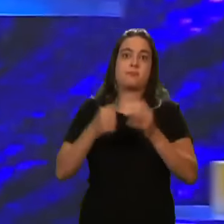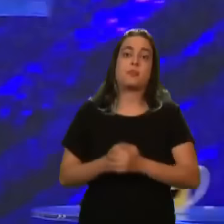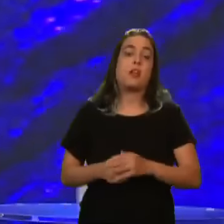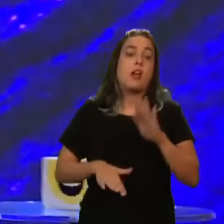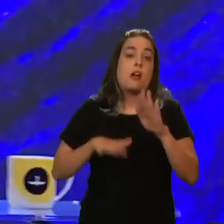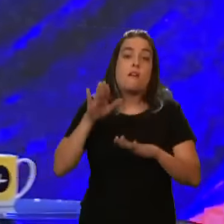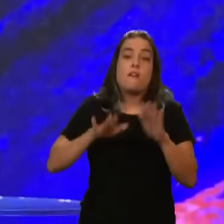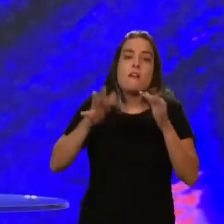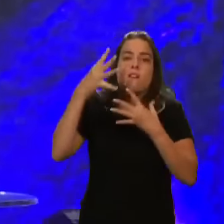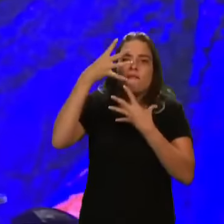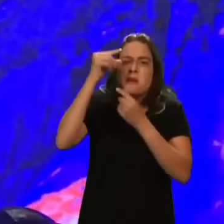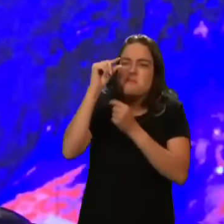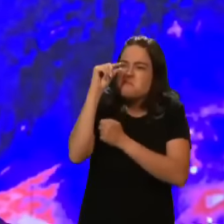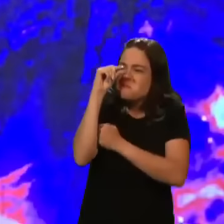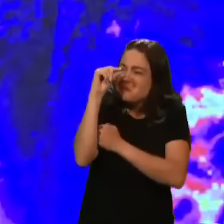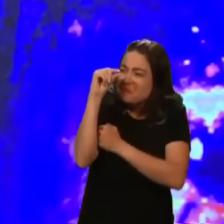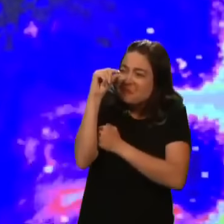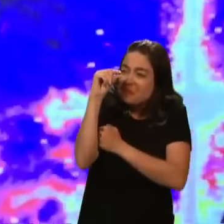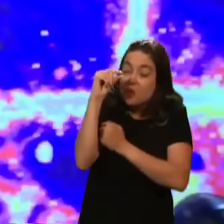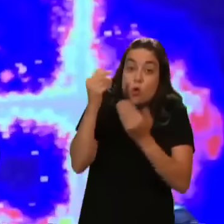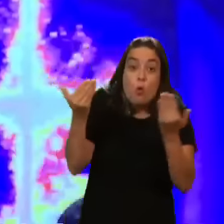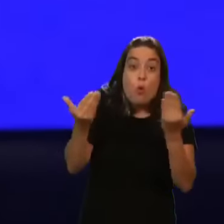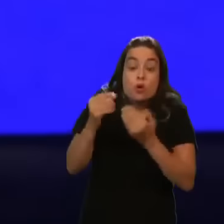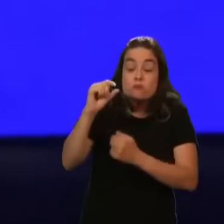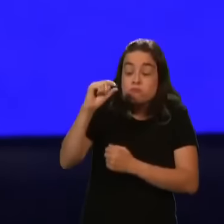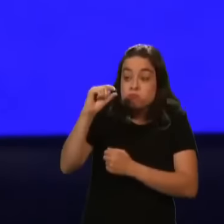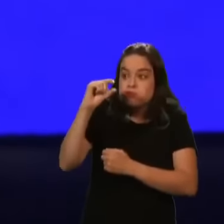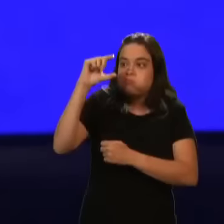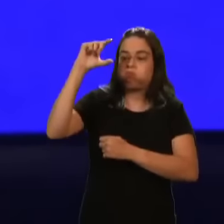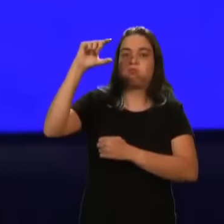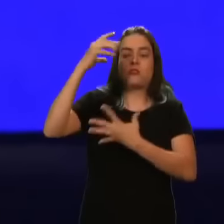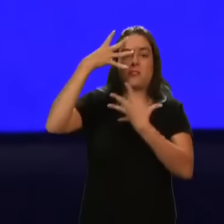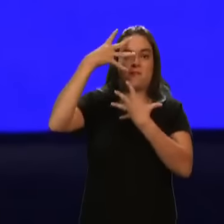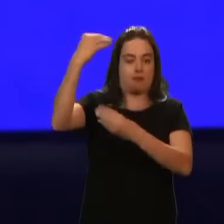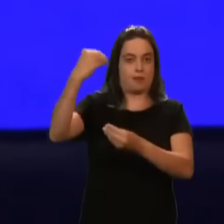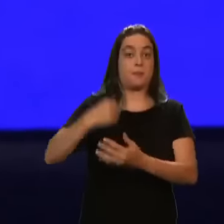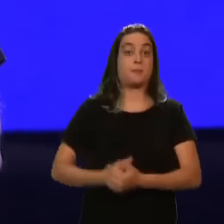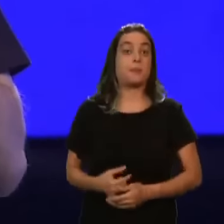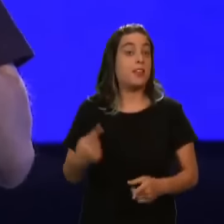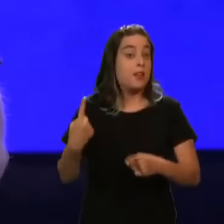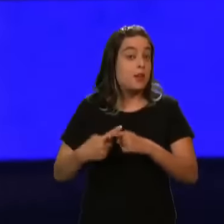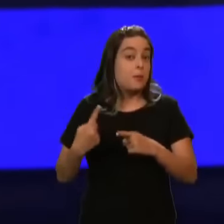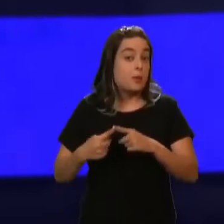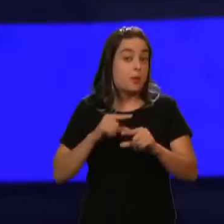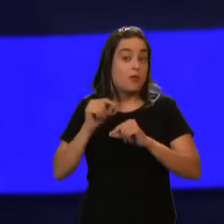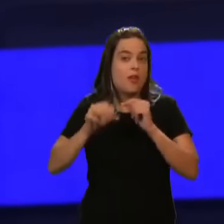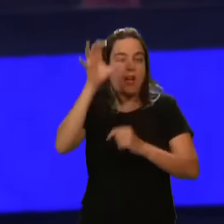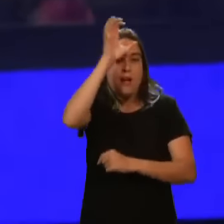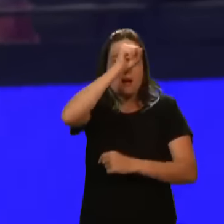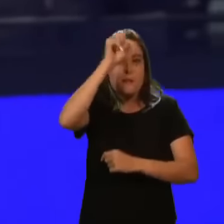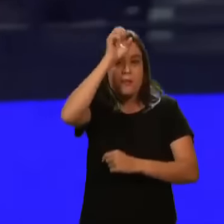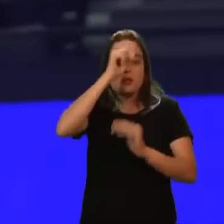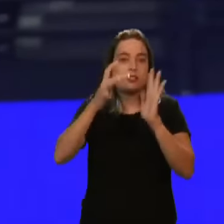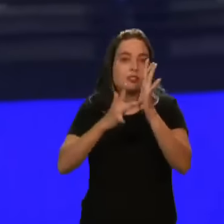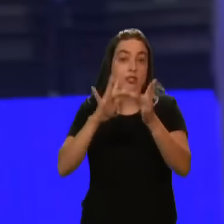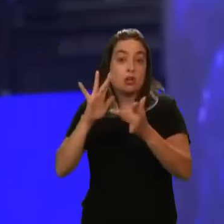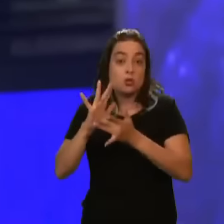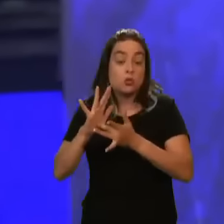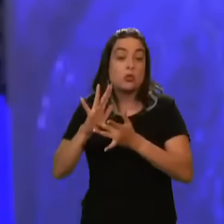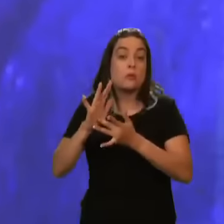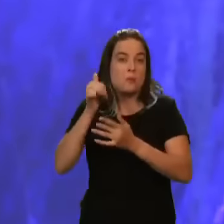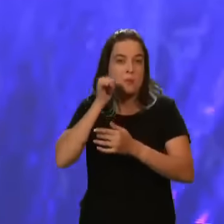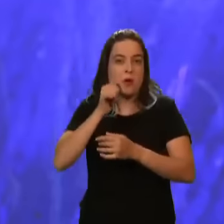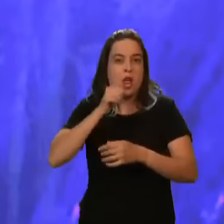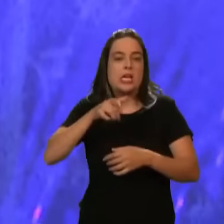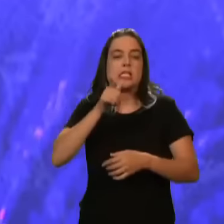microscópica. Hoje você vai sair daqui com uma fé maior, porque você ouviu falar que Jesus cura uma mulher com fluxo de sangue, que